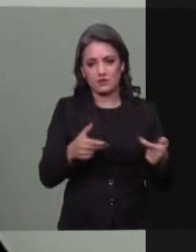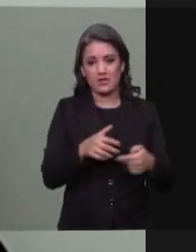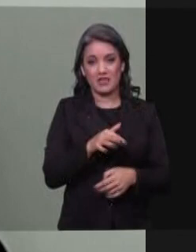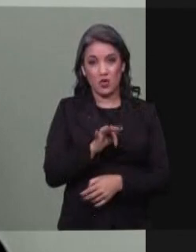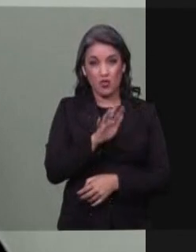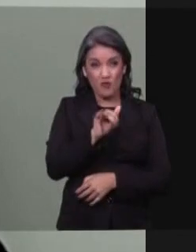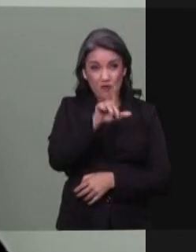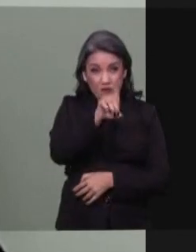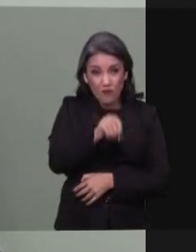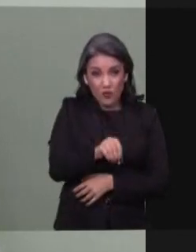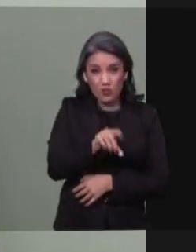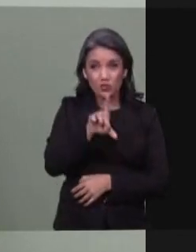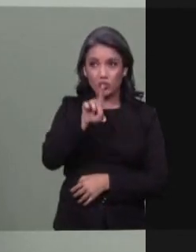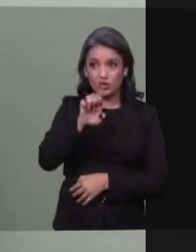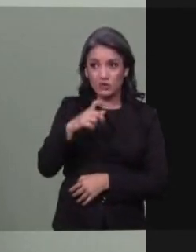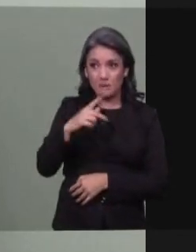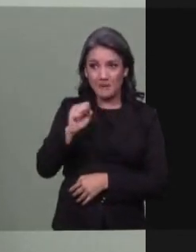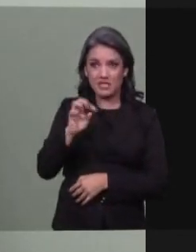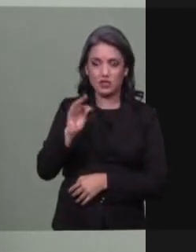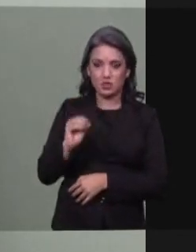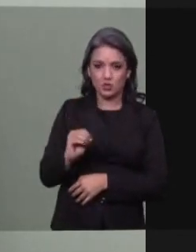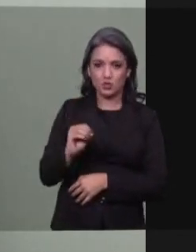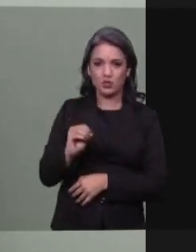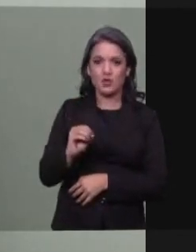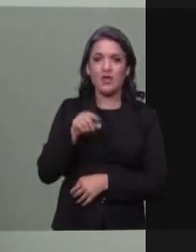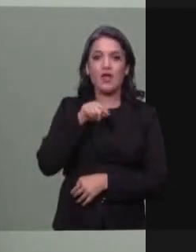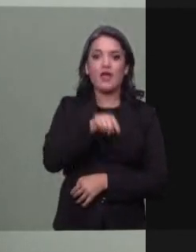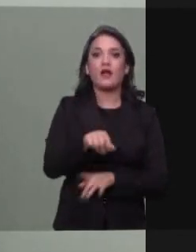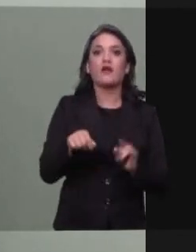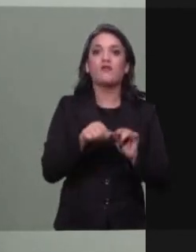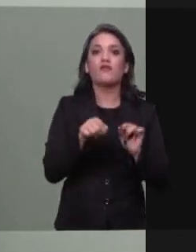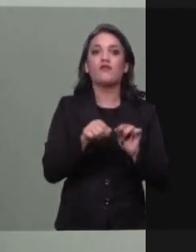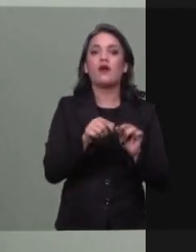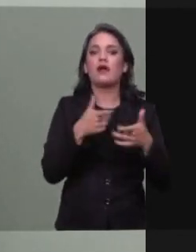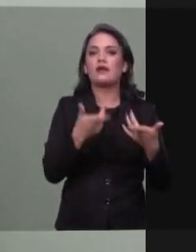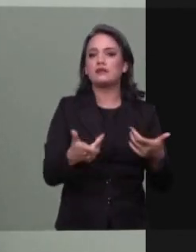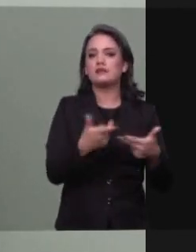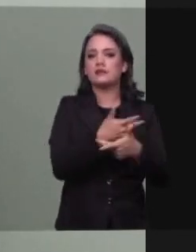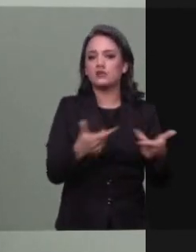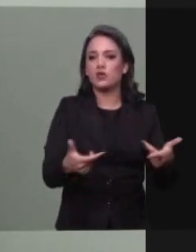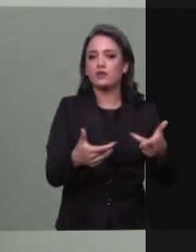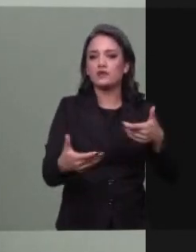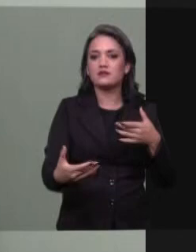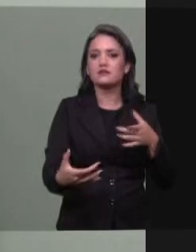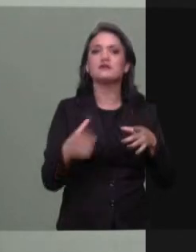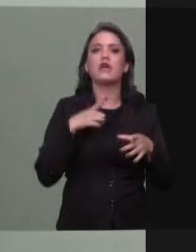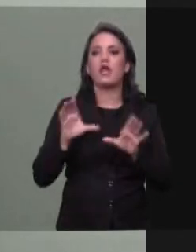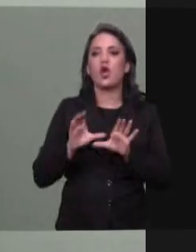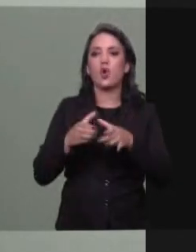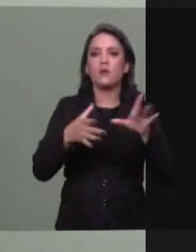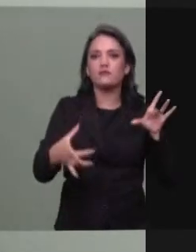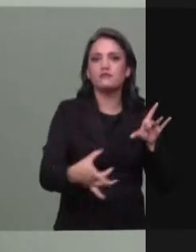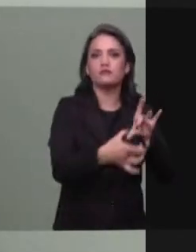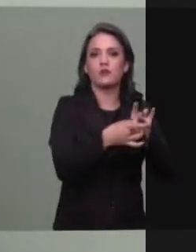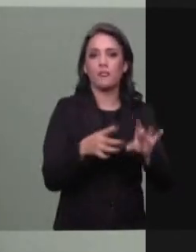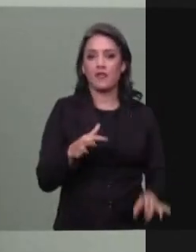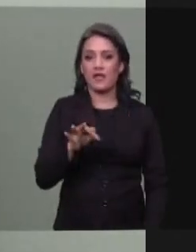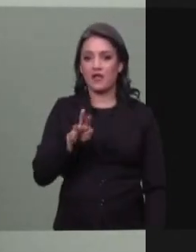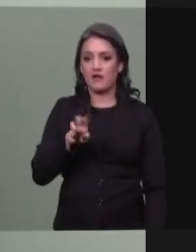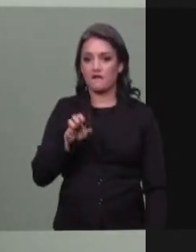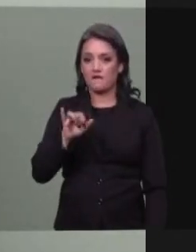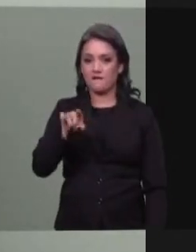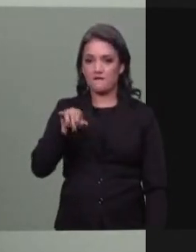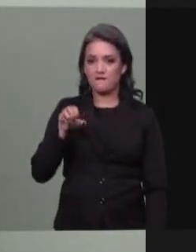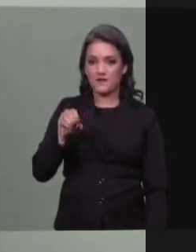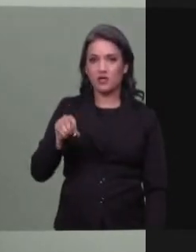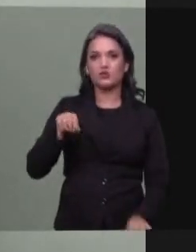quando ela exerce essas atividades muito mais próxima da comunidade. E o fecho é quando ela tem que se...